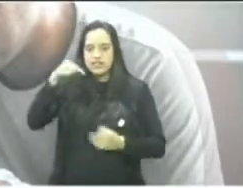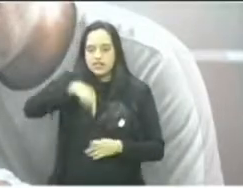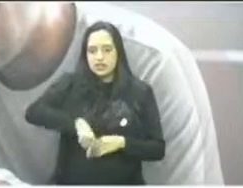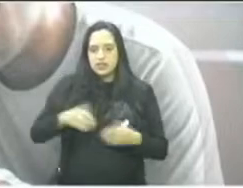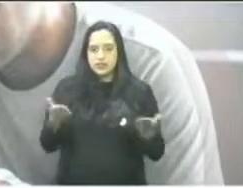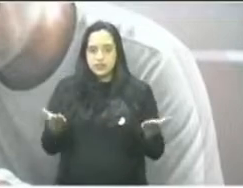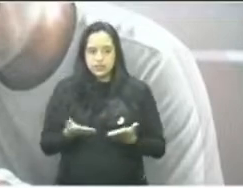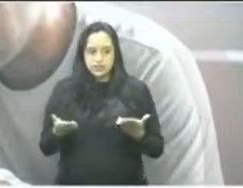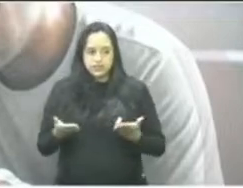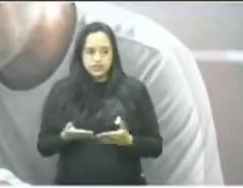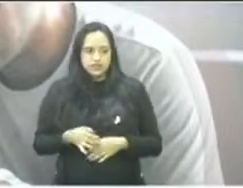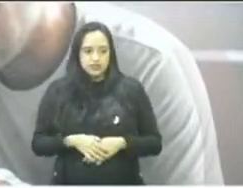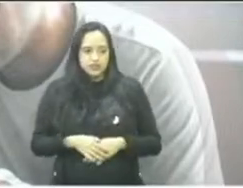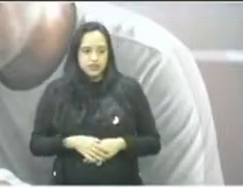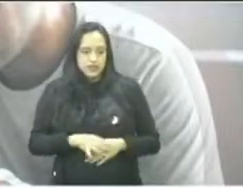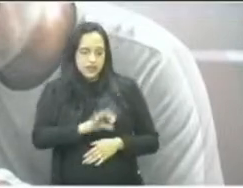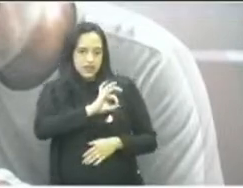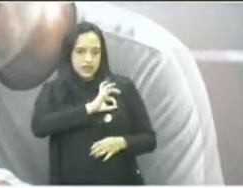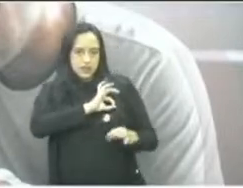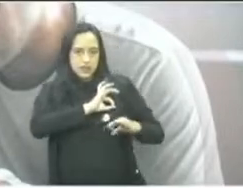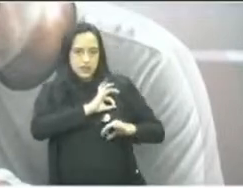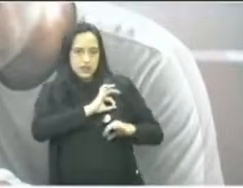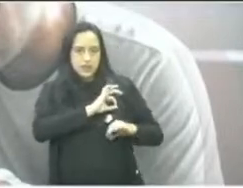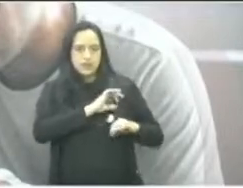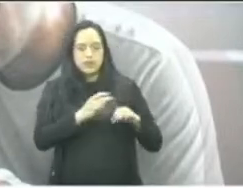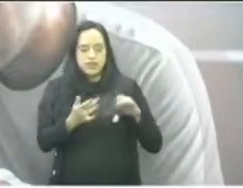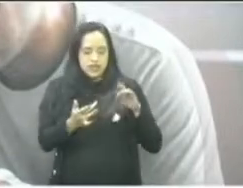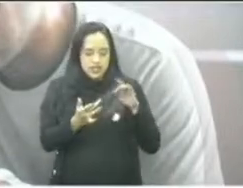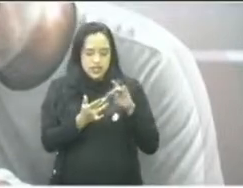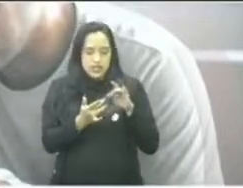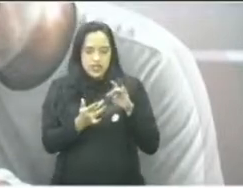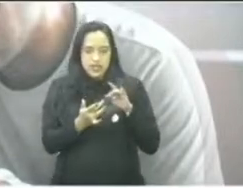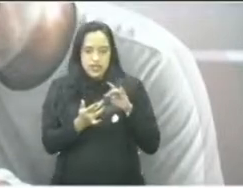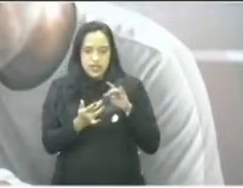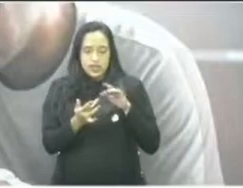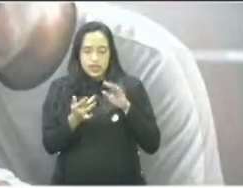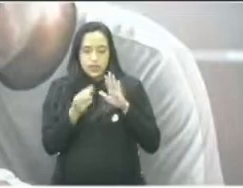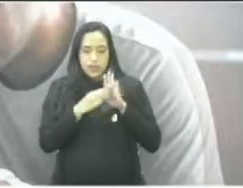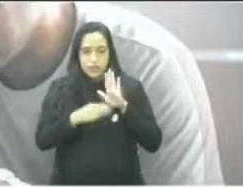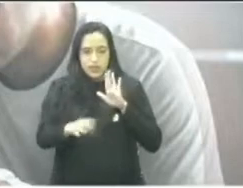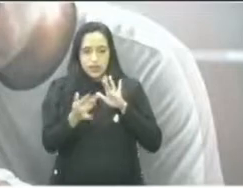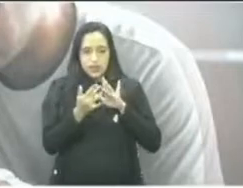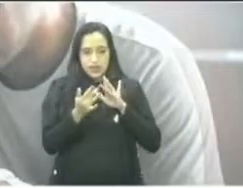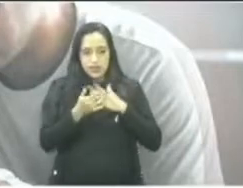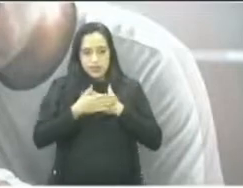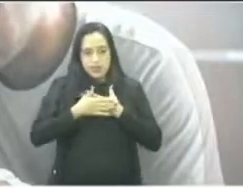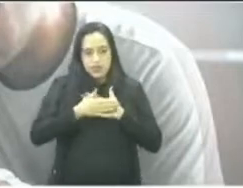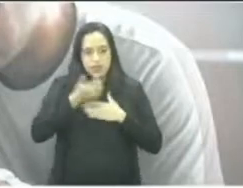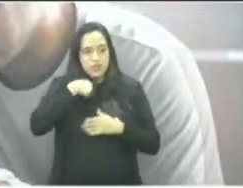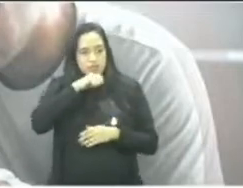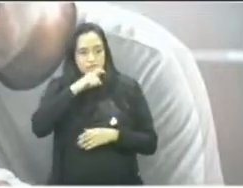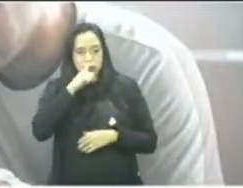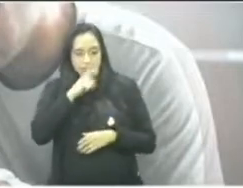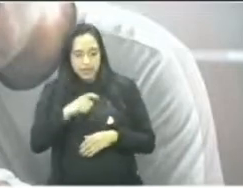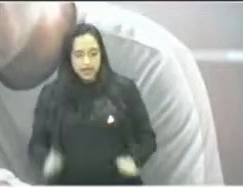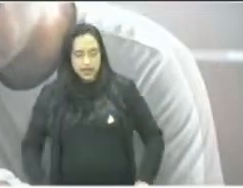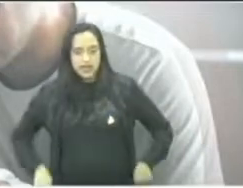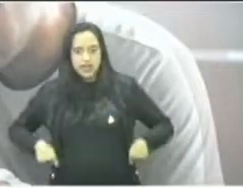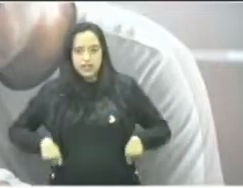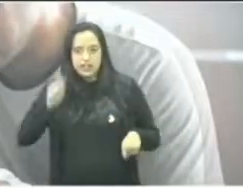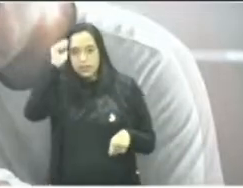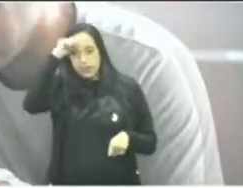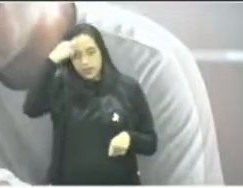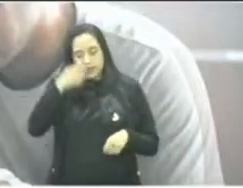com o PIN, né, do Método Canguru e uma calça preta. Bom, eu